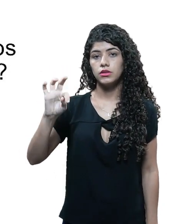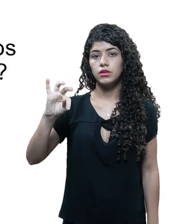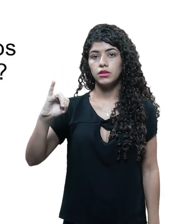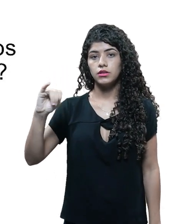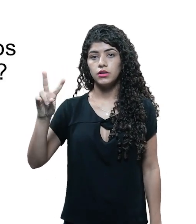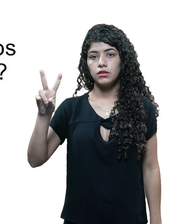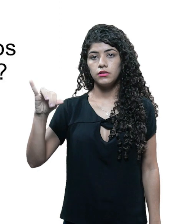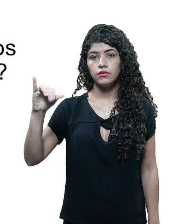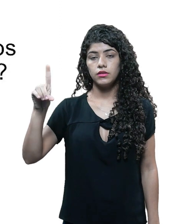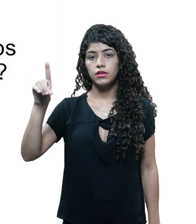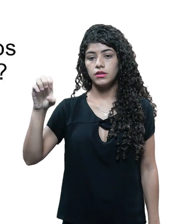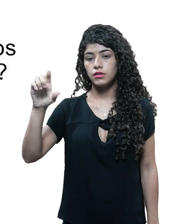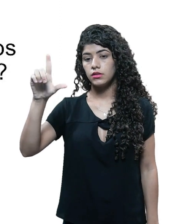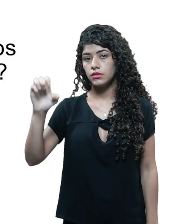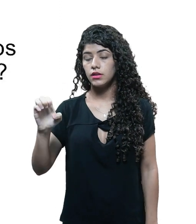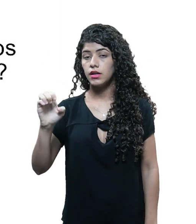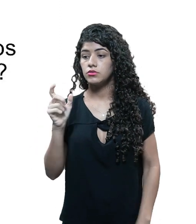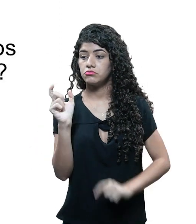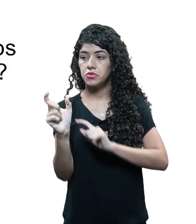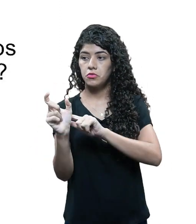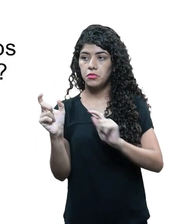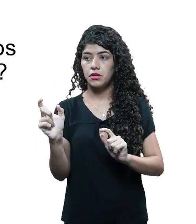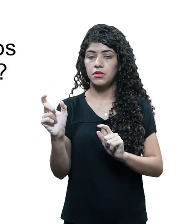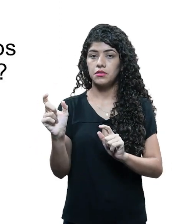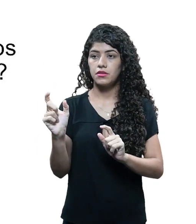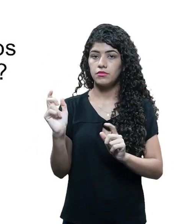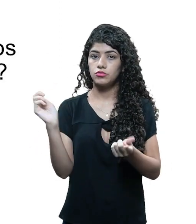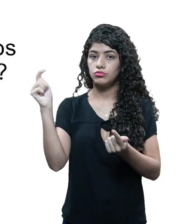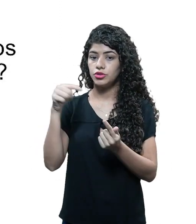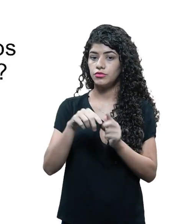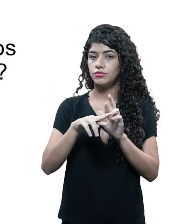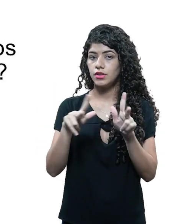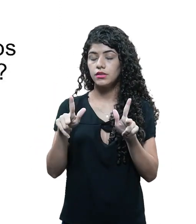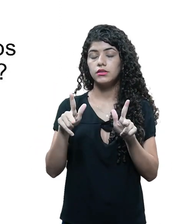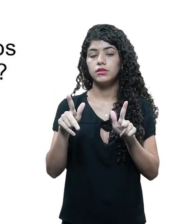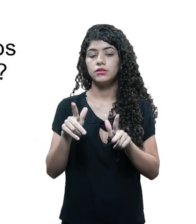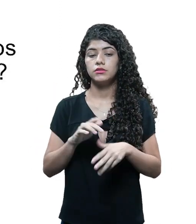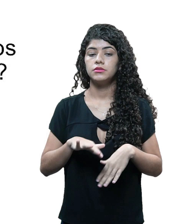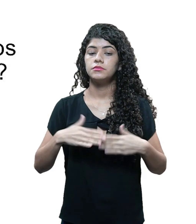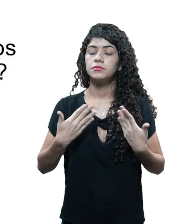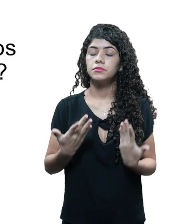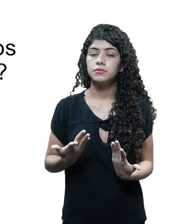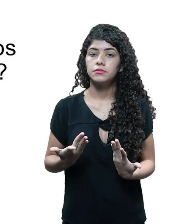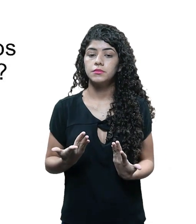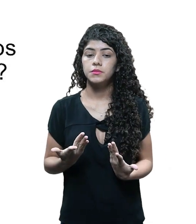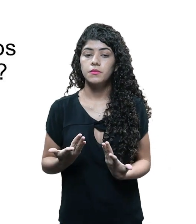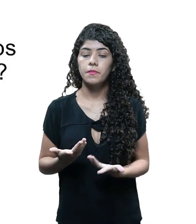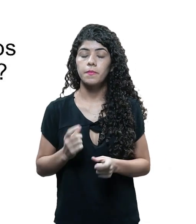Lembrem que escrever subjetivamente é diferente de escrever com palavras de efeito objetivas.